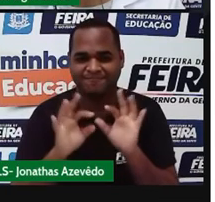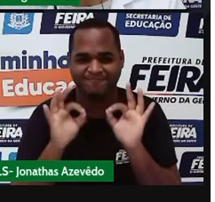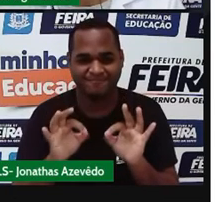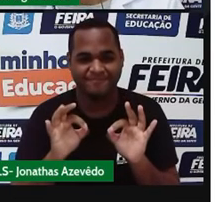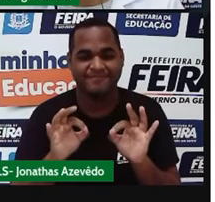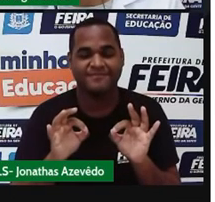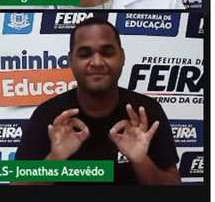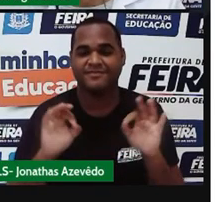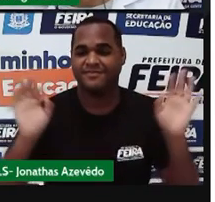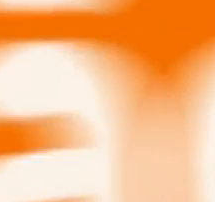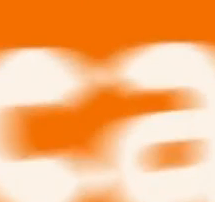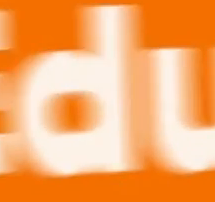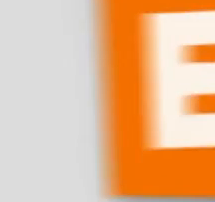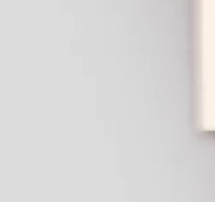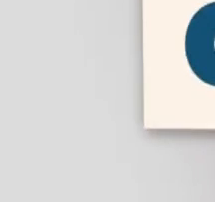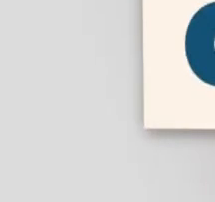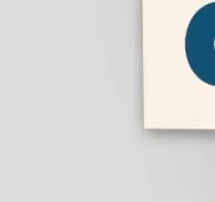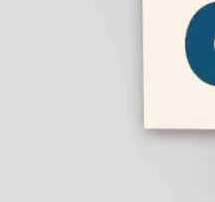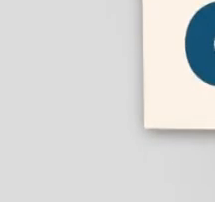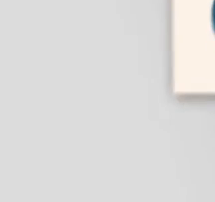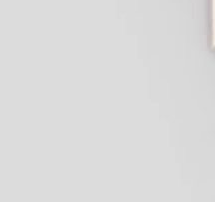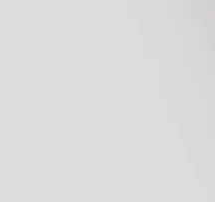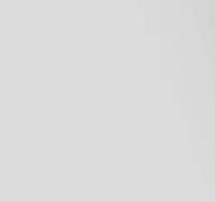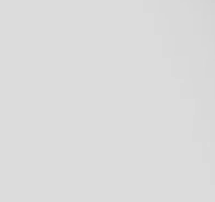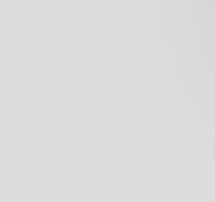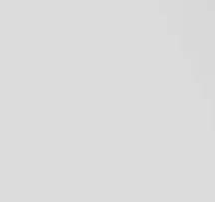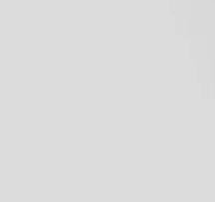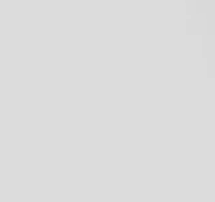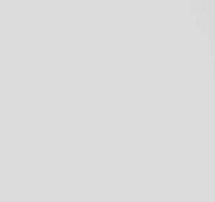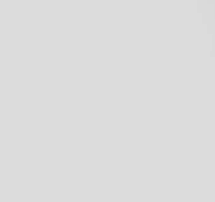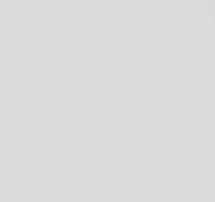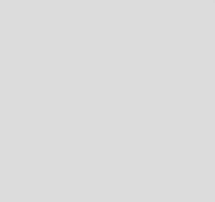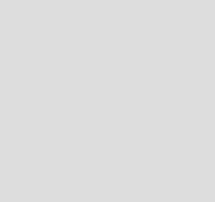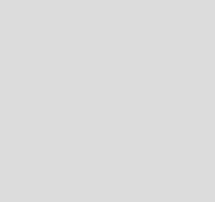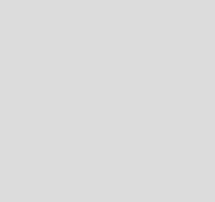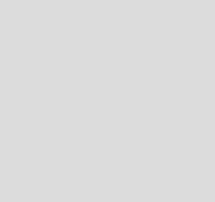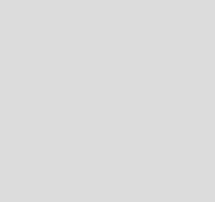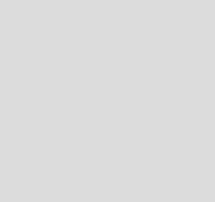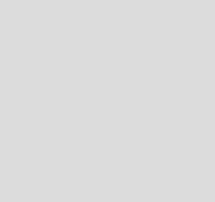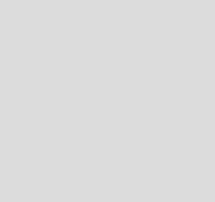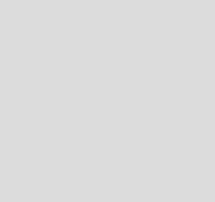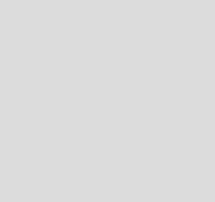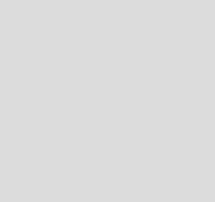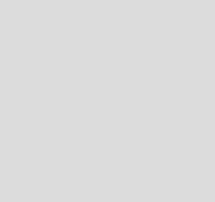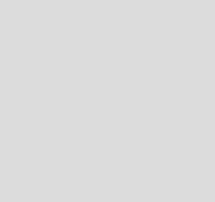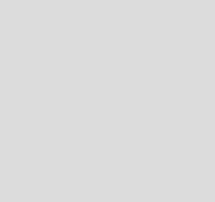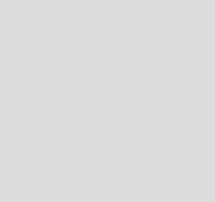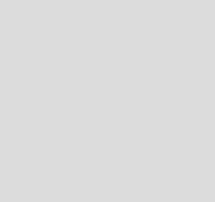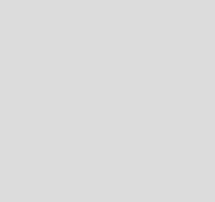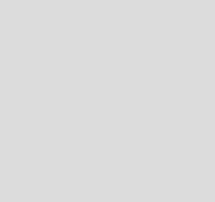valeu até mais é E aí